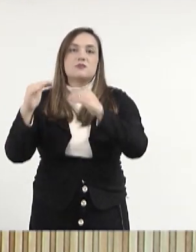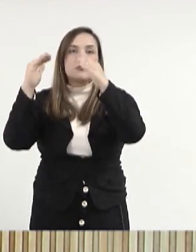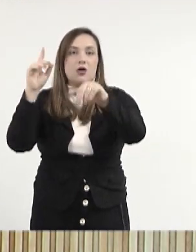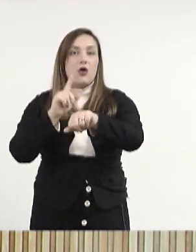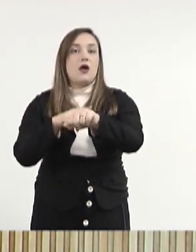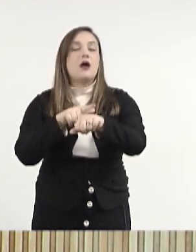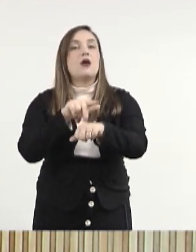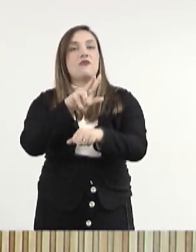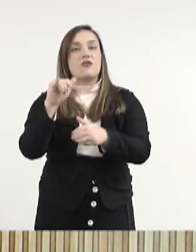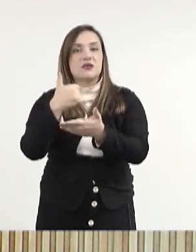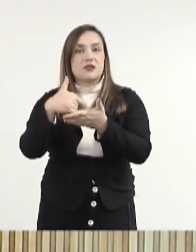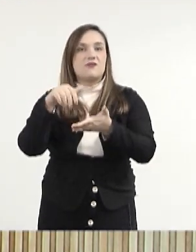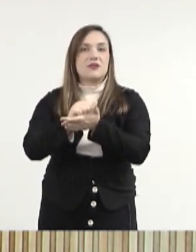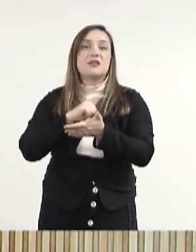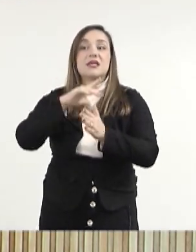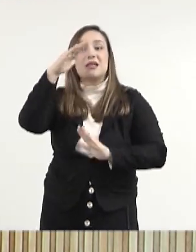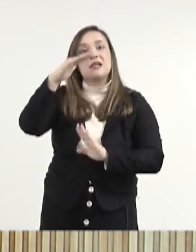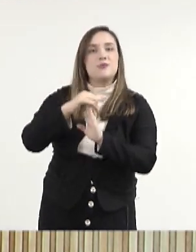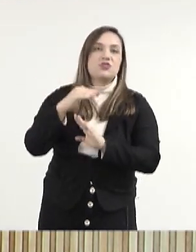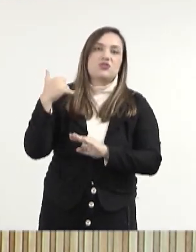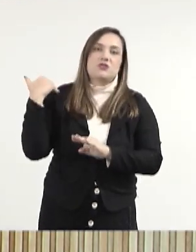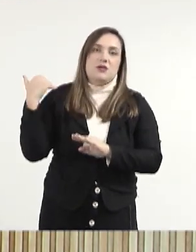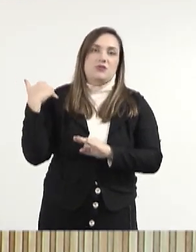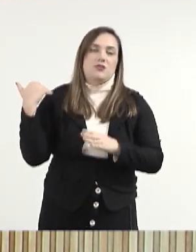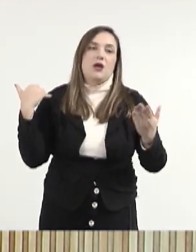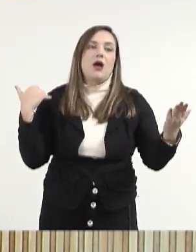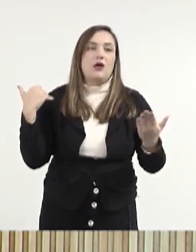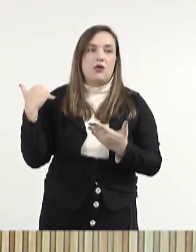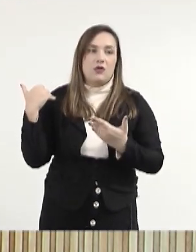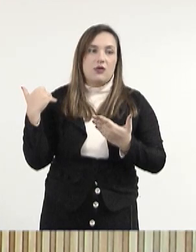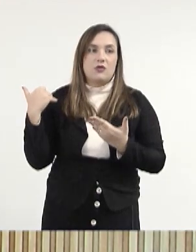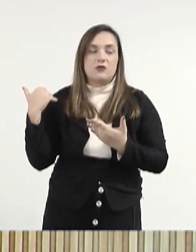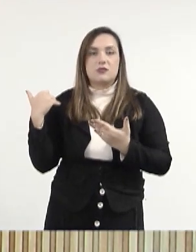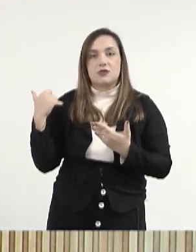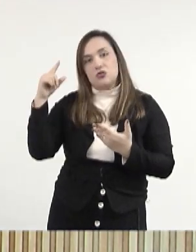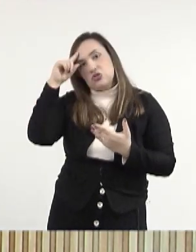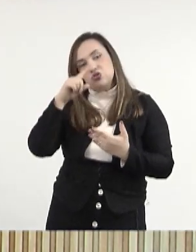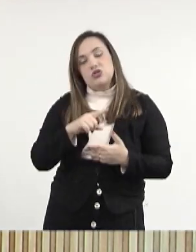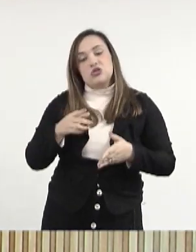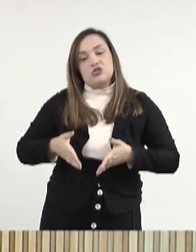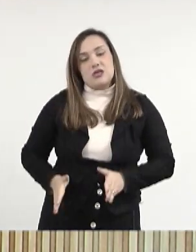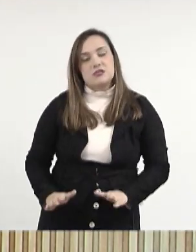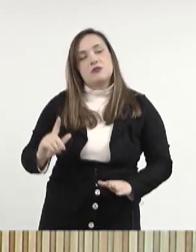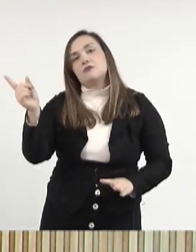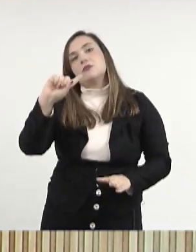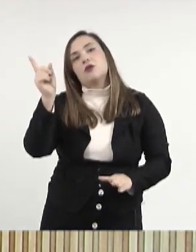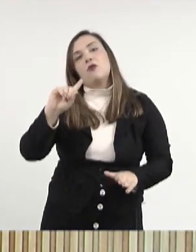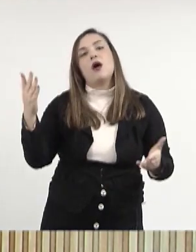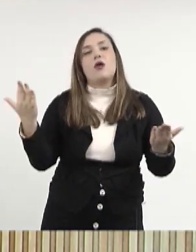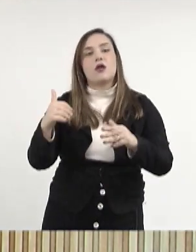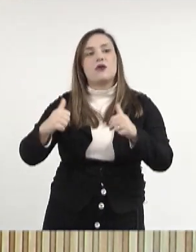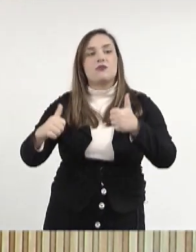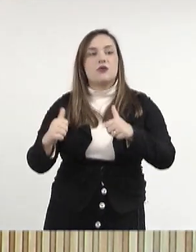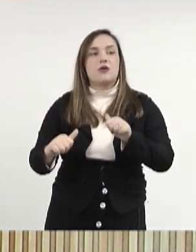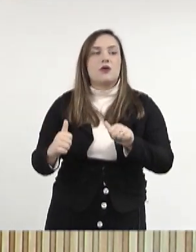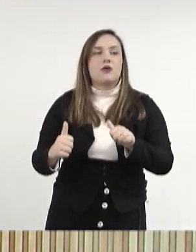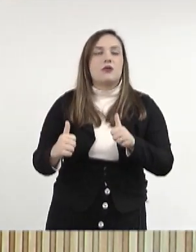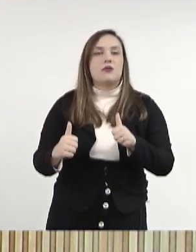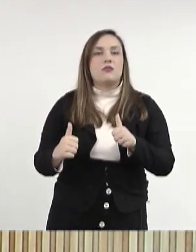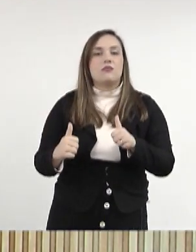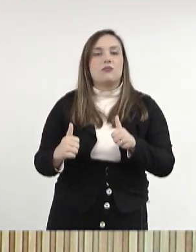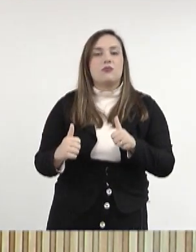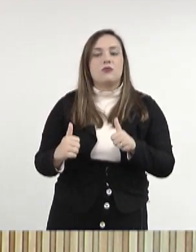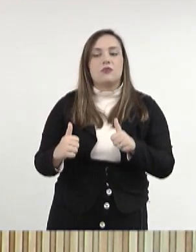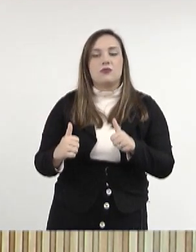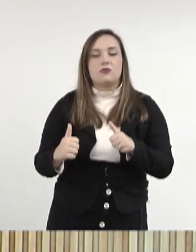vai se inscrever, tem um limite de idade. E ao invés do ano ser considerado o ano de nascimento dessa pessoa, fica válido o ano no